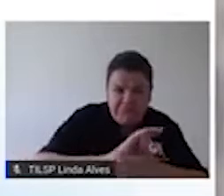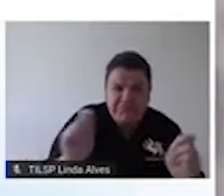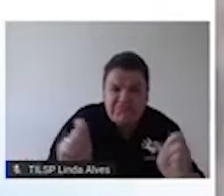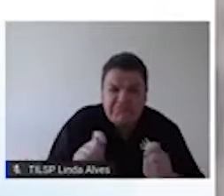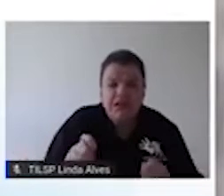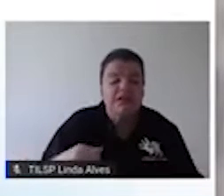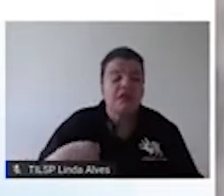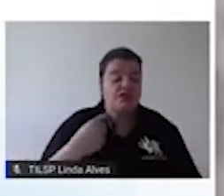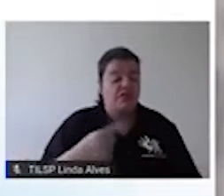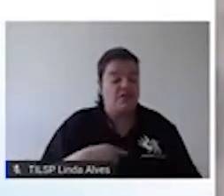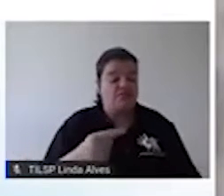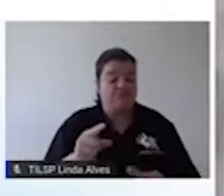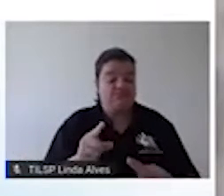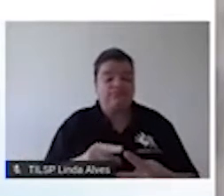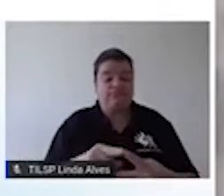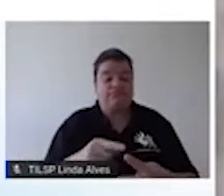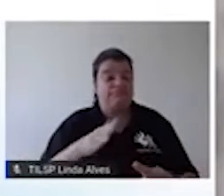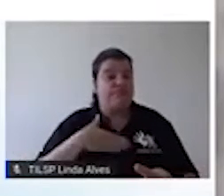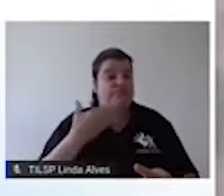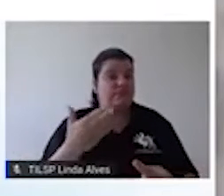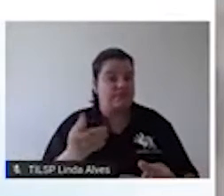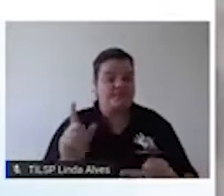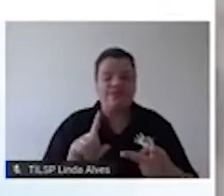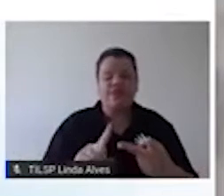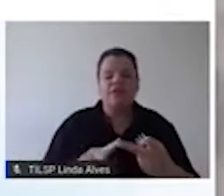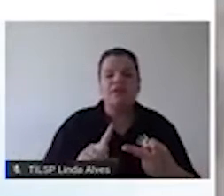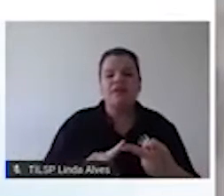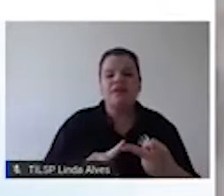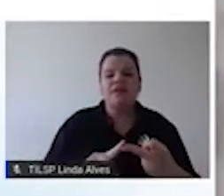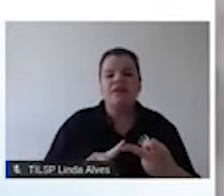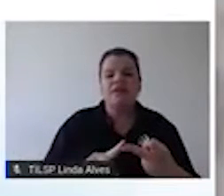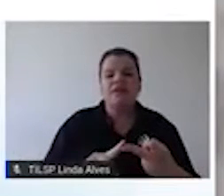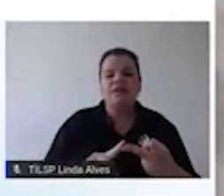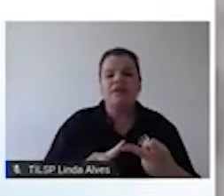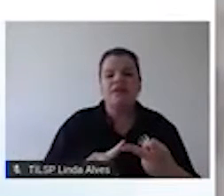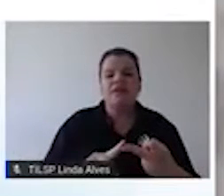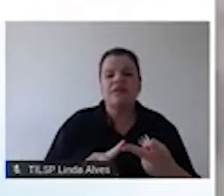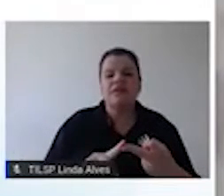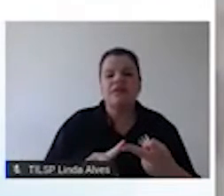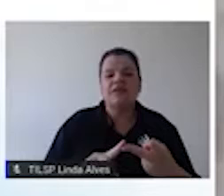dessa magnitude, não é? E segundo, pela complexidade.